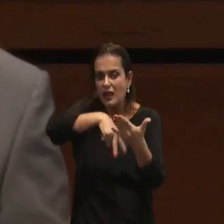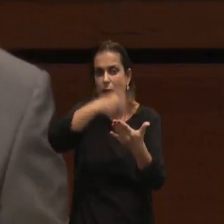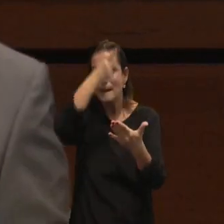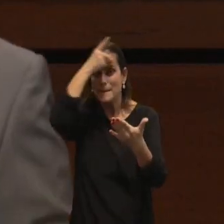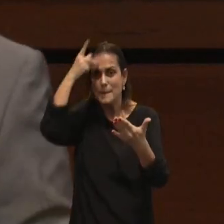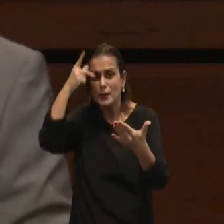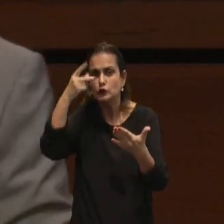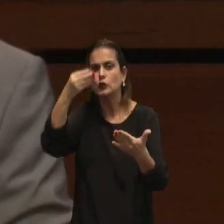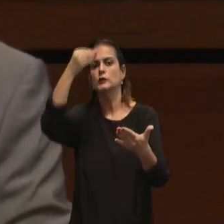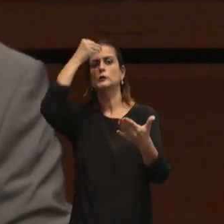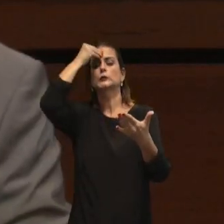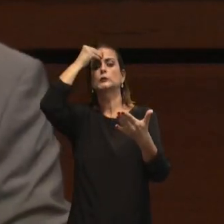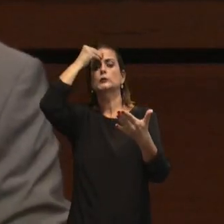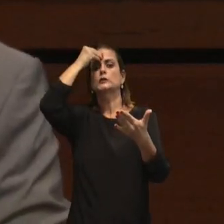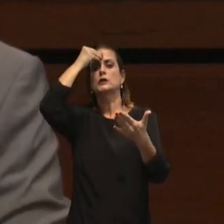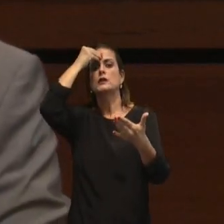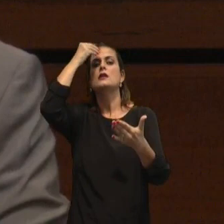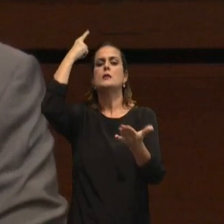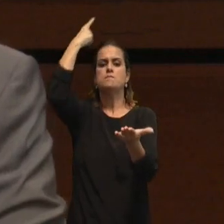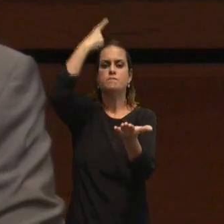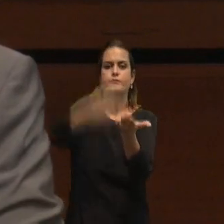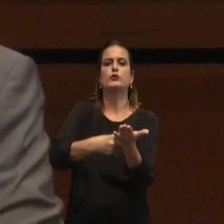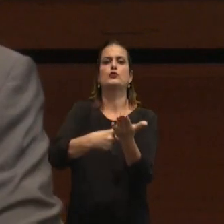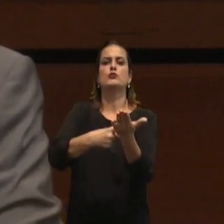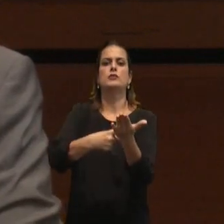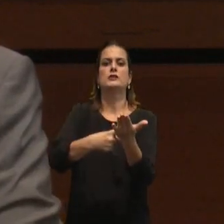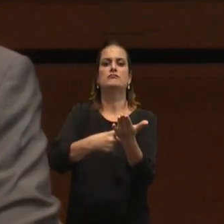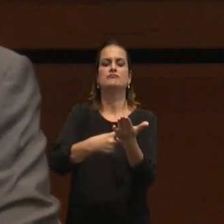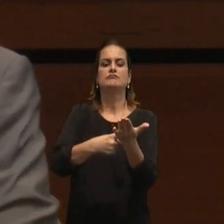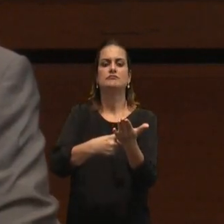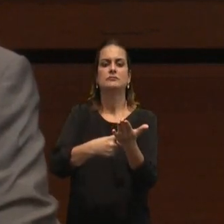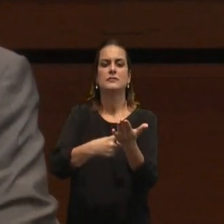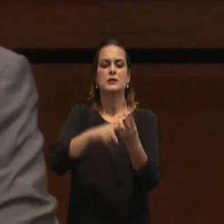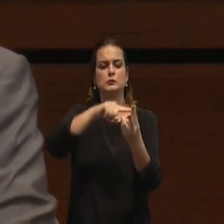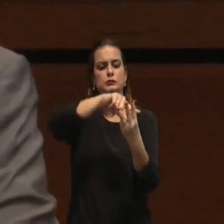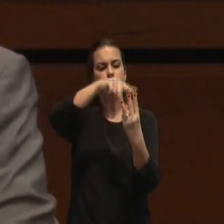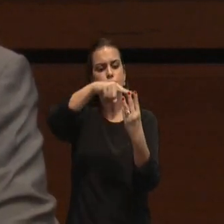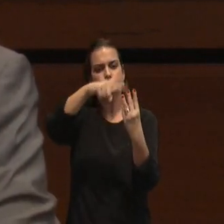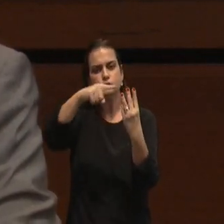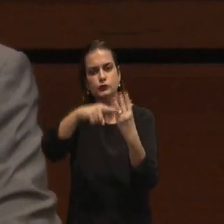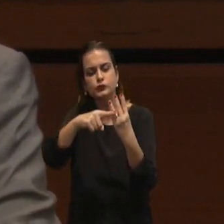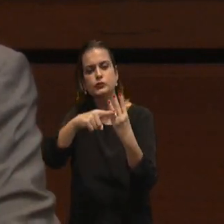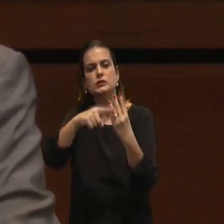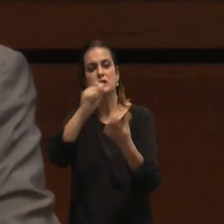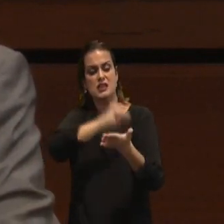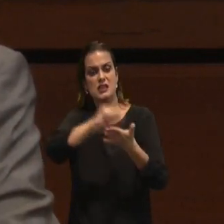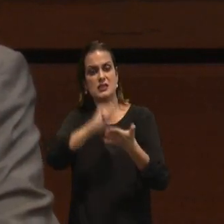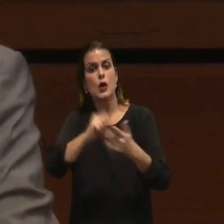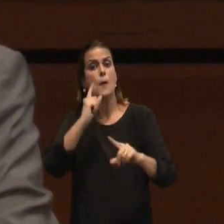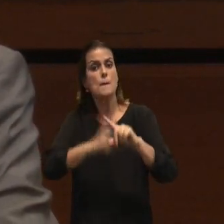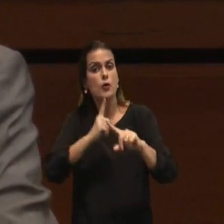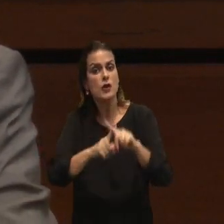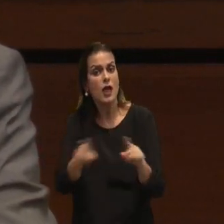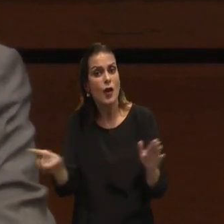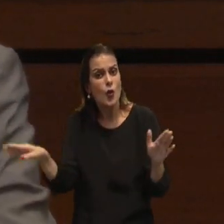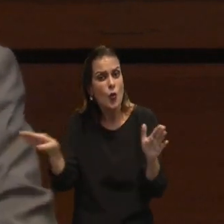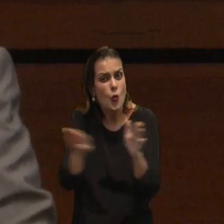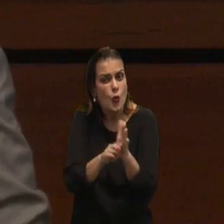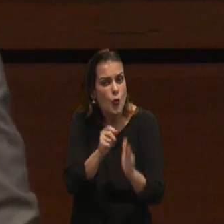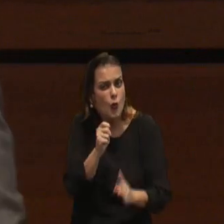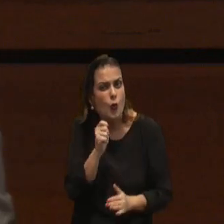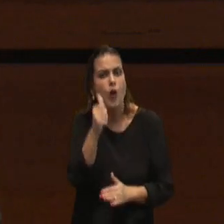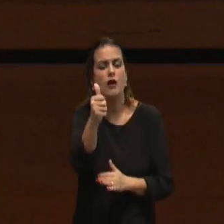que ouvem as palavras da profecia e guardam as coisas nela escritas, pois o tempo está